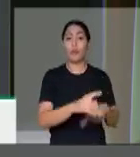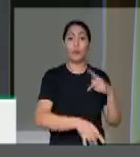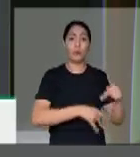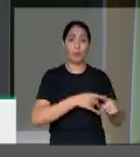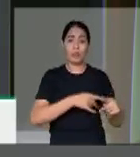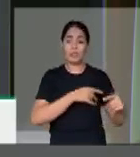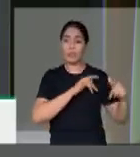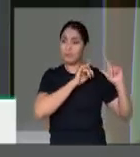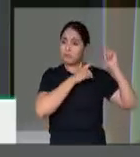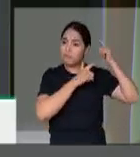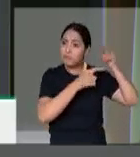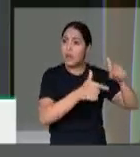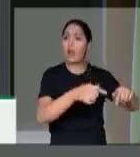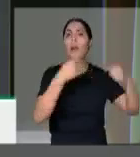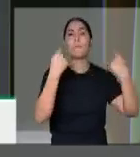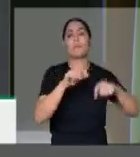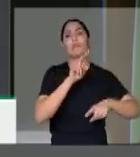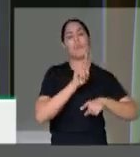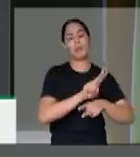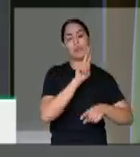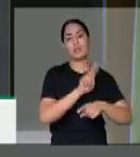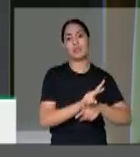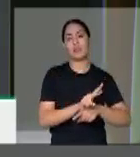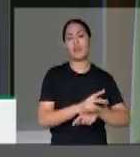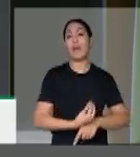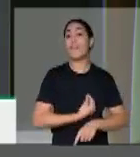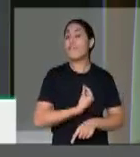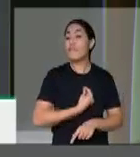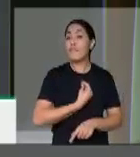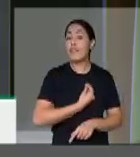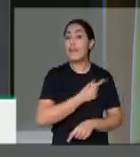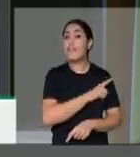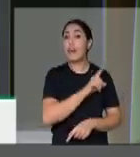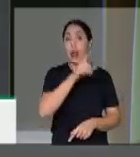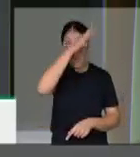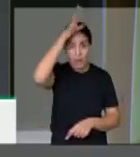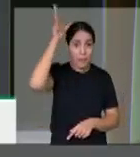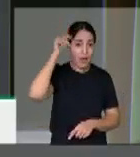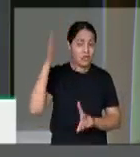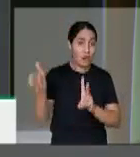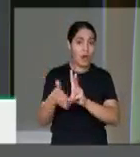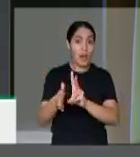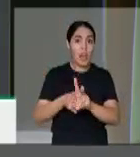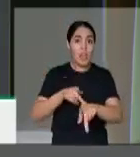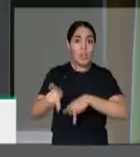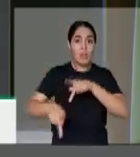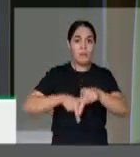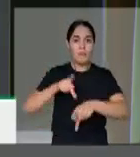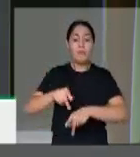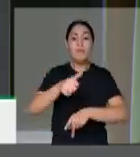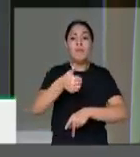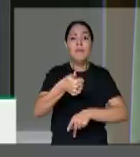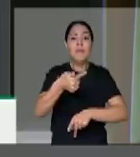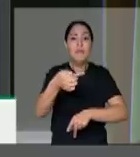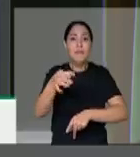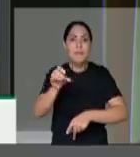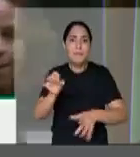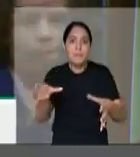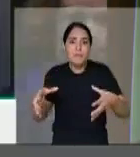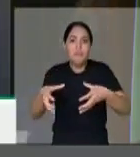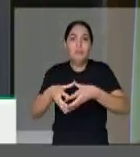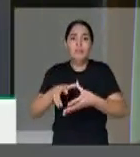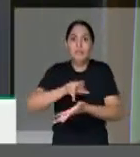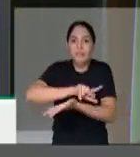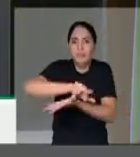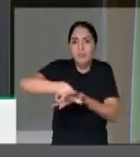uma cultura a ser preservada. Vivem nas terras indígenas da Amazônia 170 povos